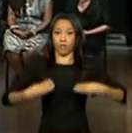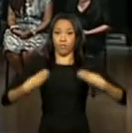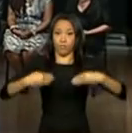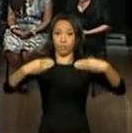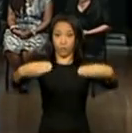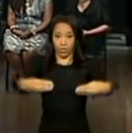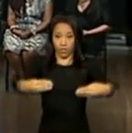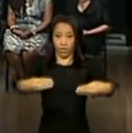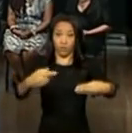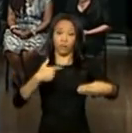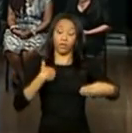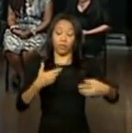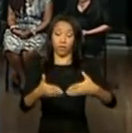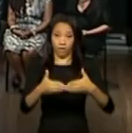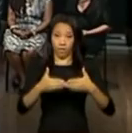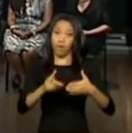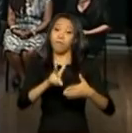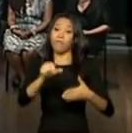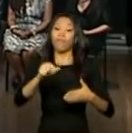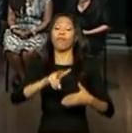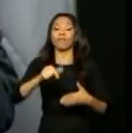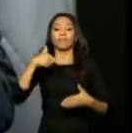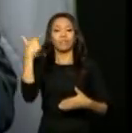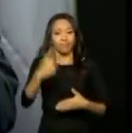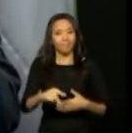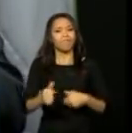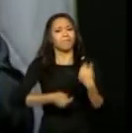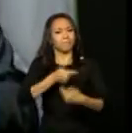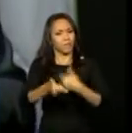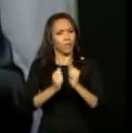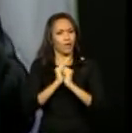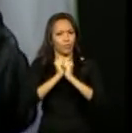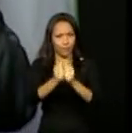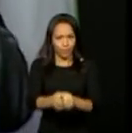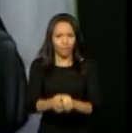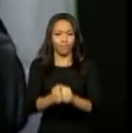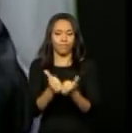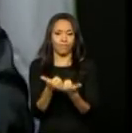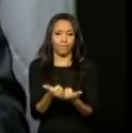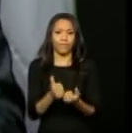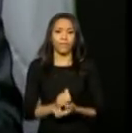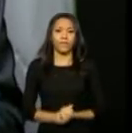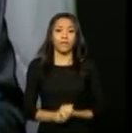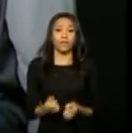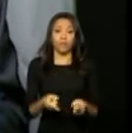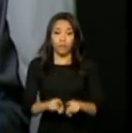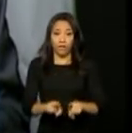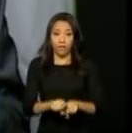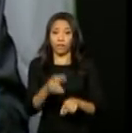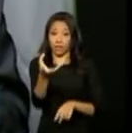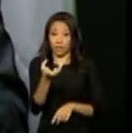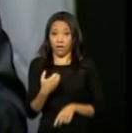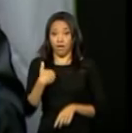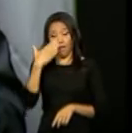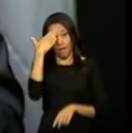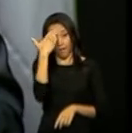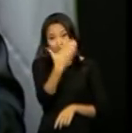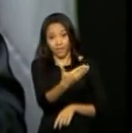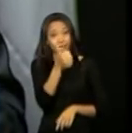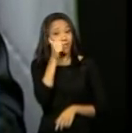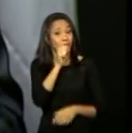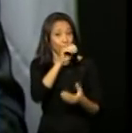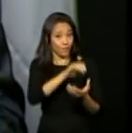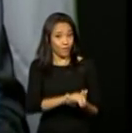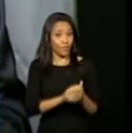isso e dizer que vamos trabalhar juntos e vamos procurar fazer o melhor possível. Queria agradecer a minha mulher,